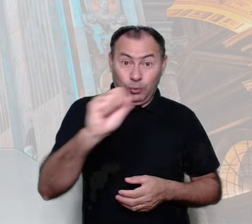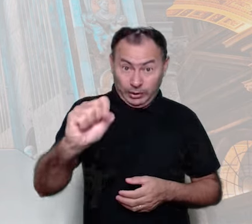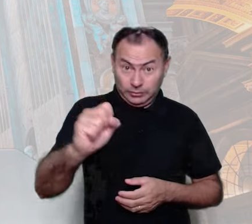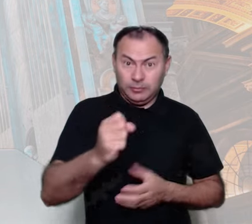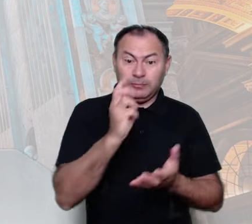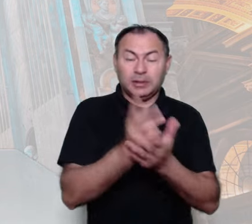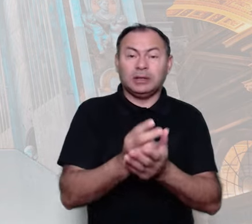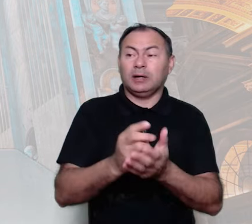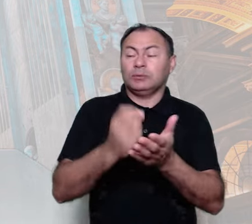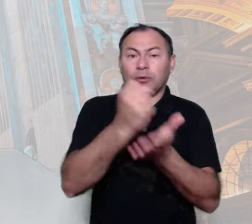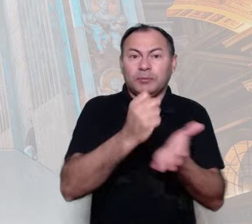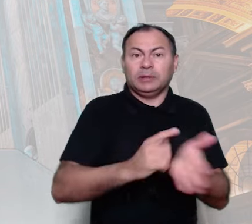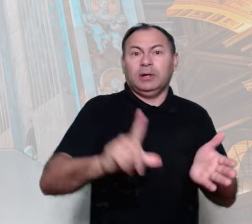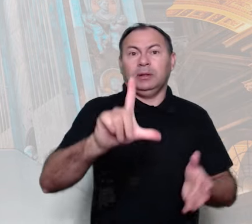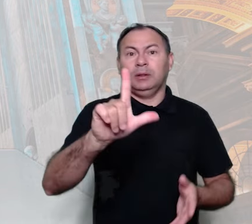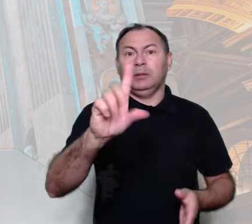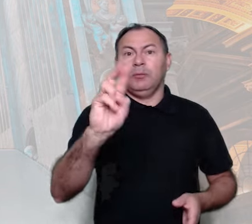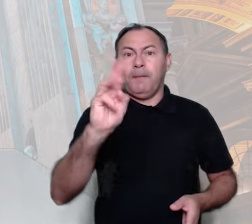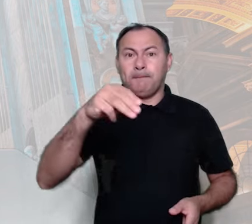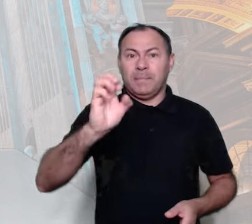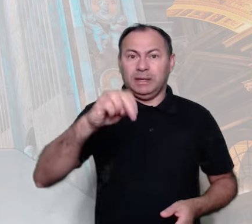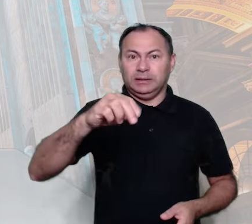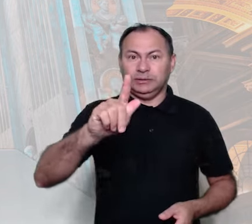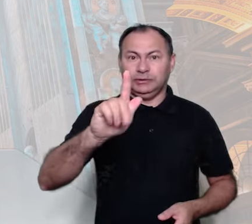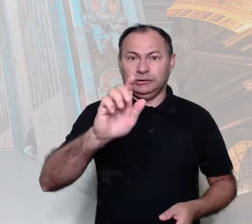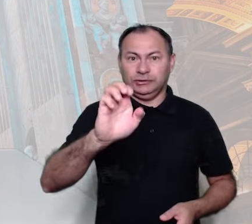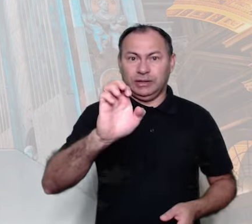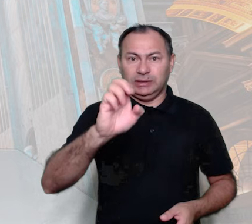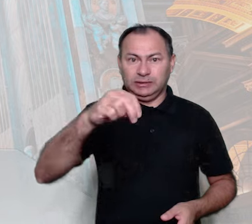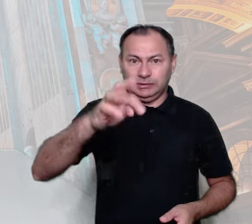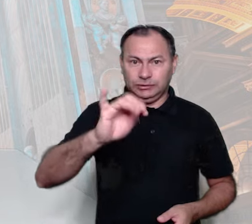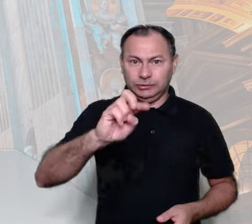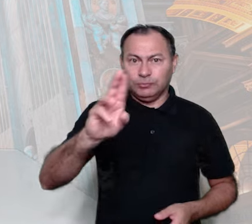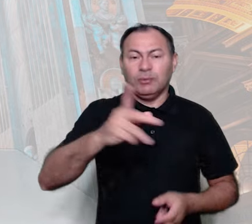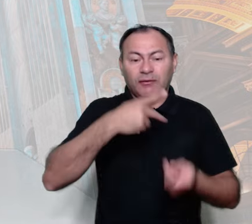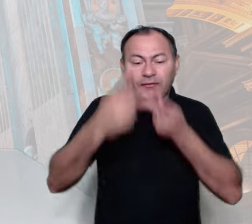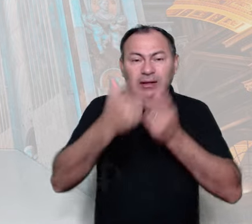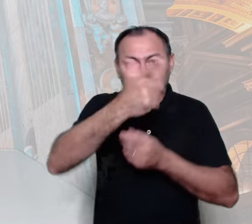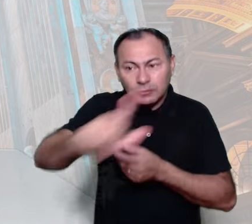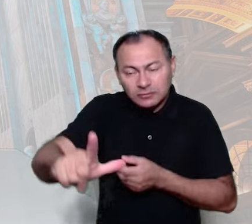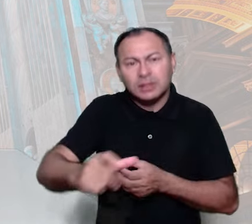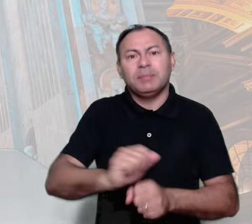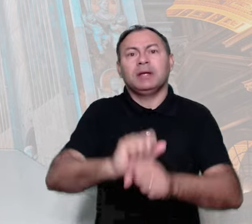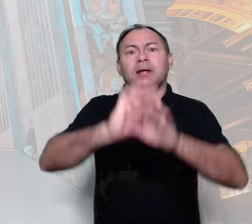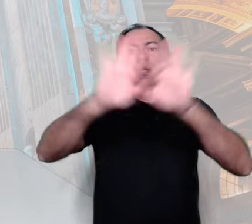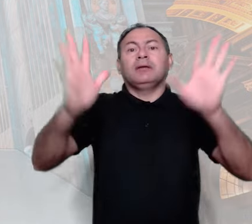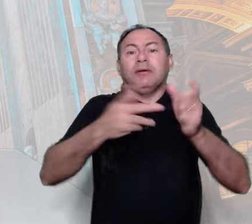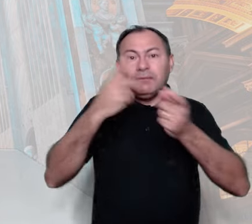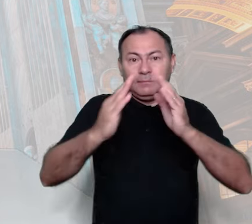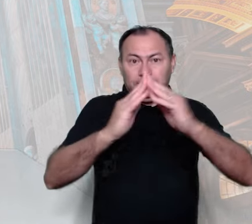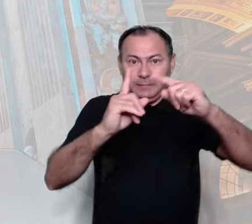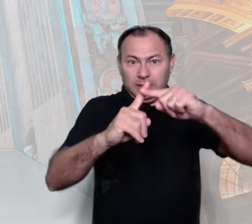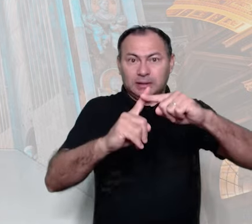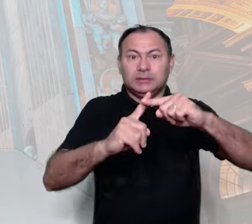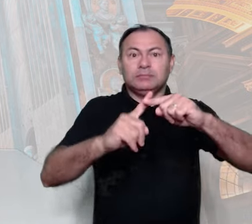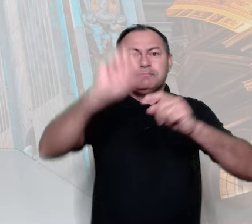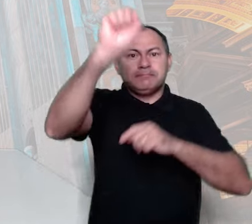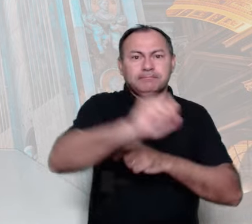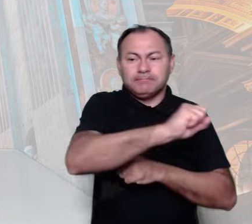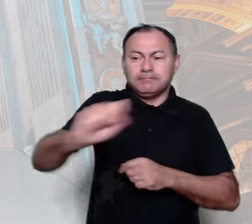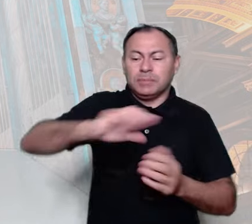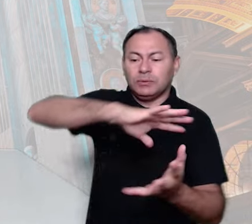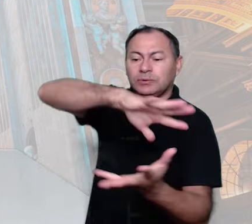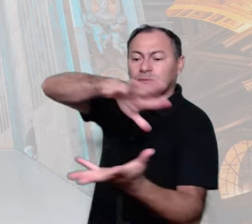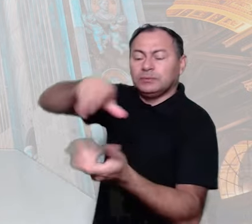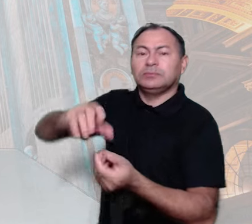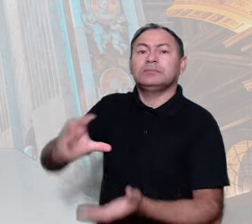essa ideia, essa noção de sacramento se repete. Se diz com toda clareza que a Igreja é sacramento